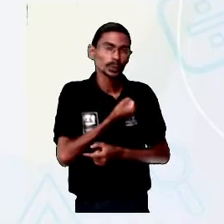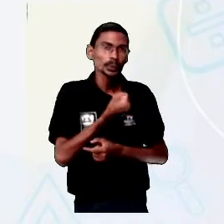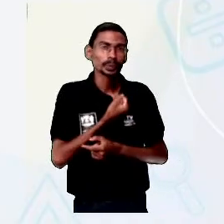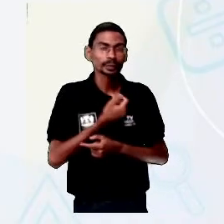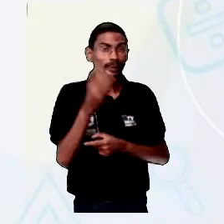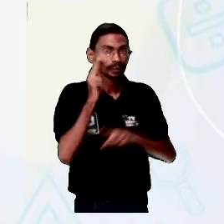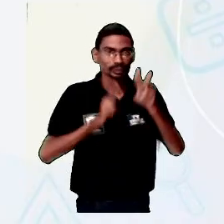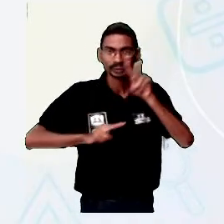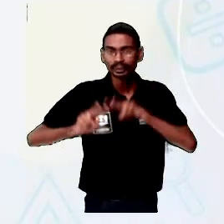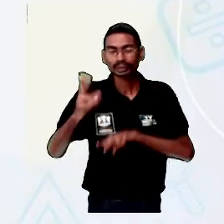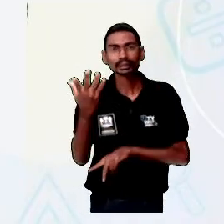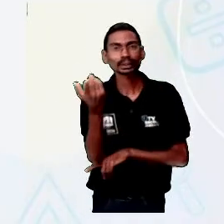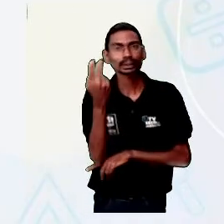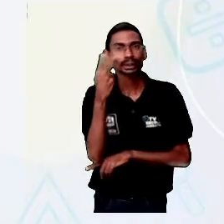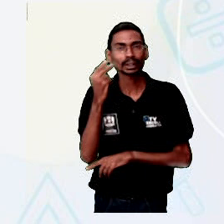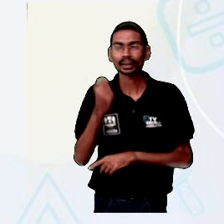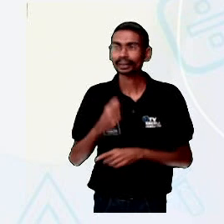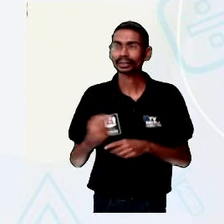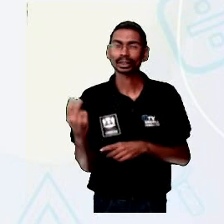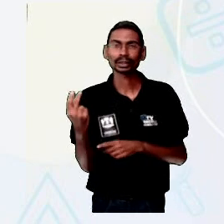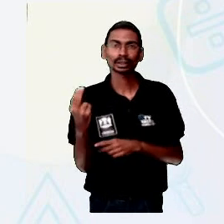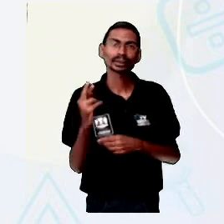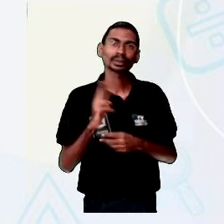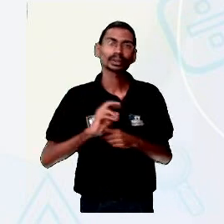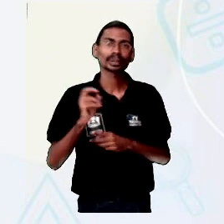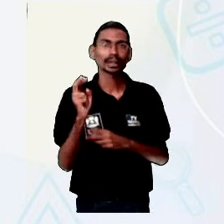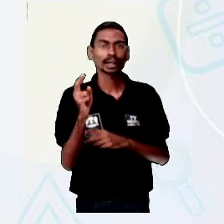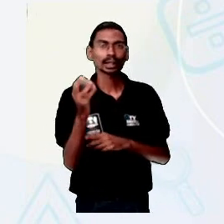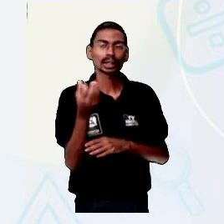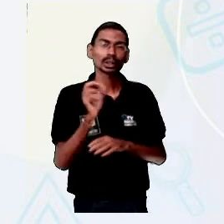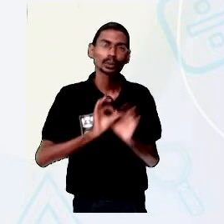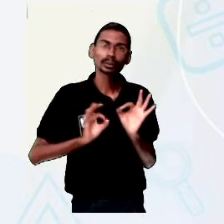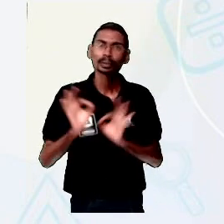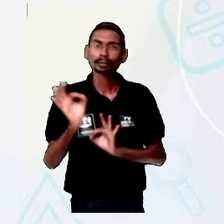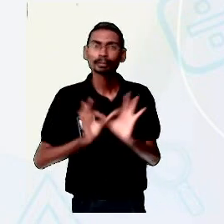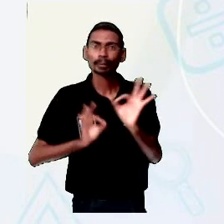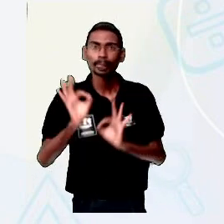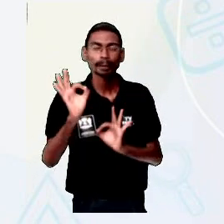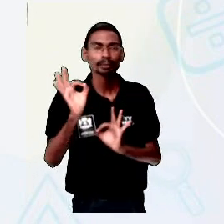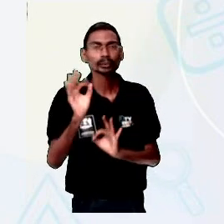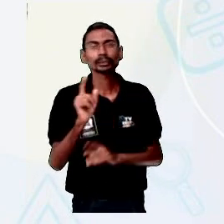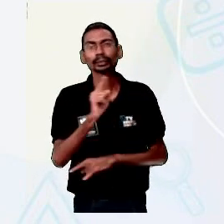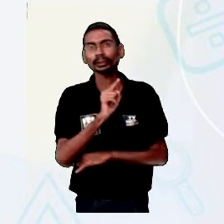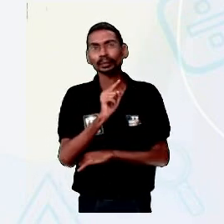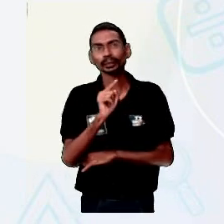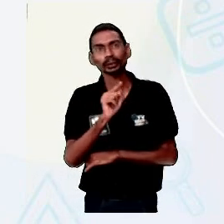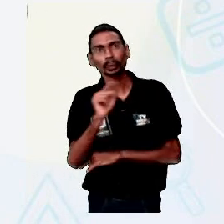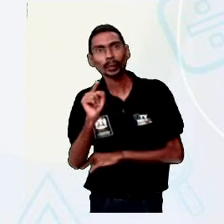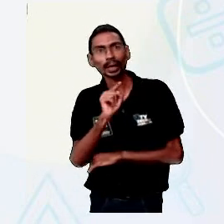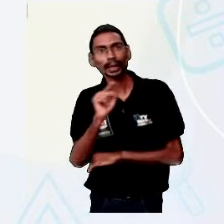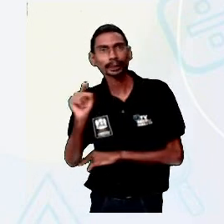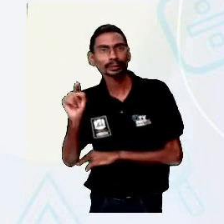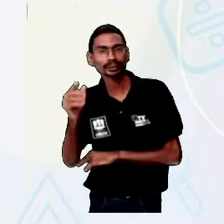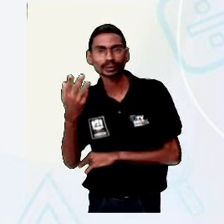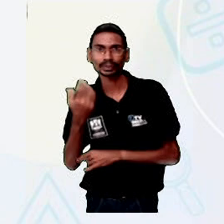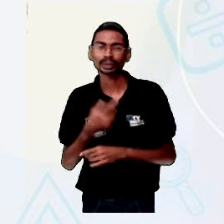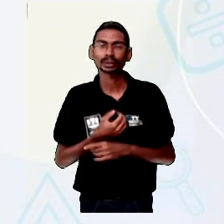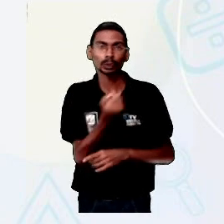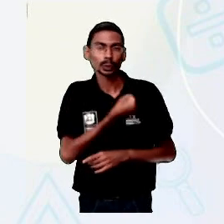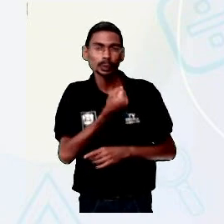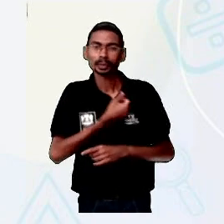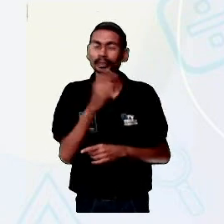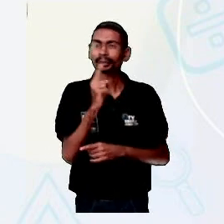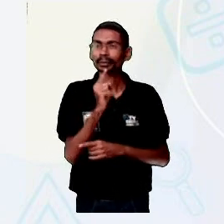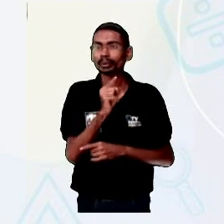a gente vai colocar a organização desses números em cima de uma reta, separando por unidade o número posicional de